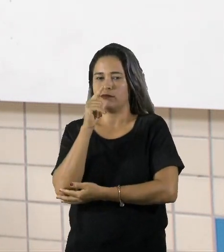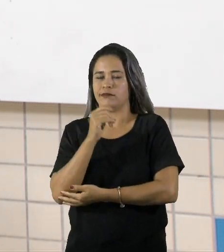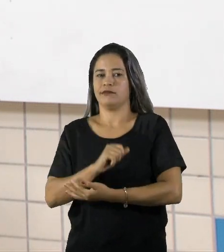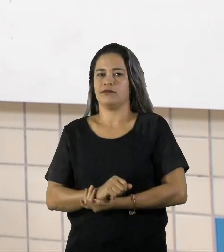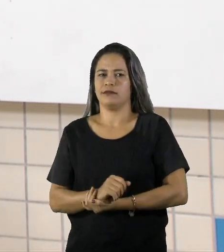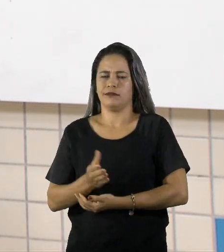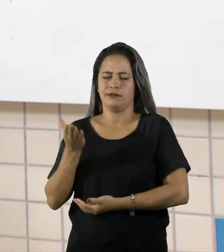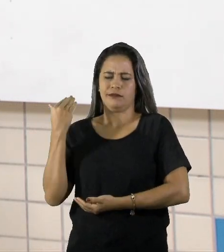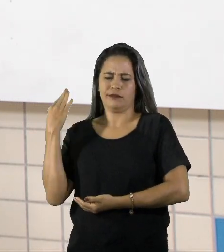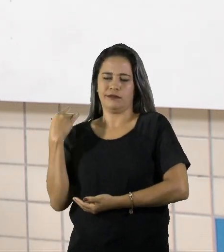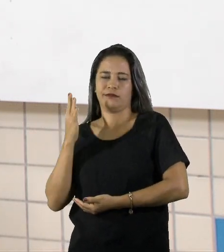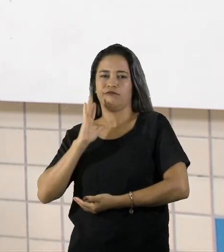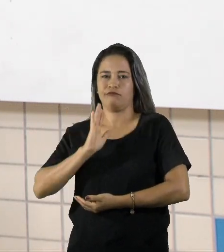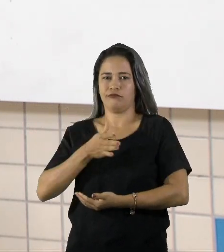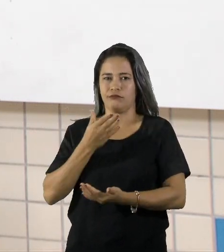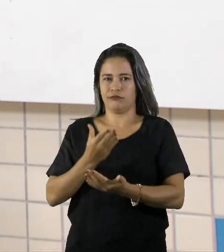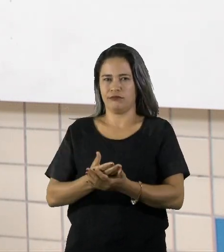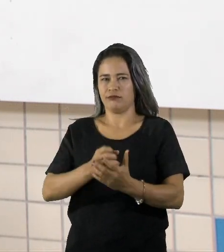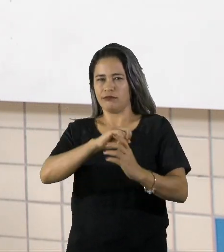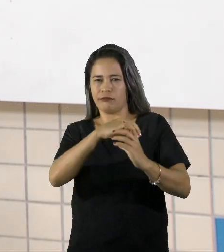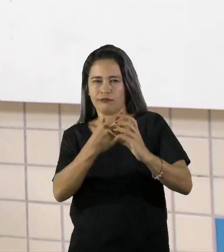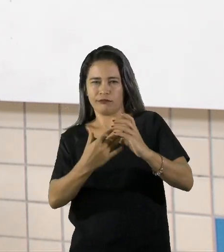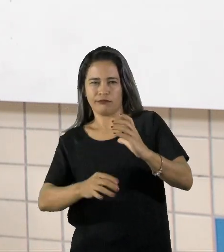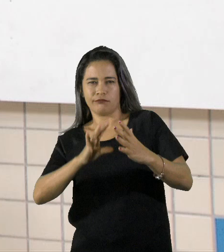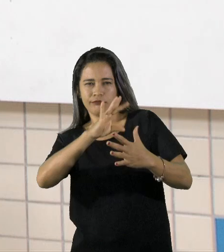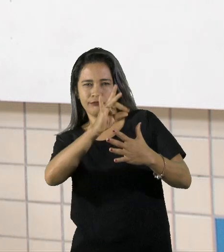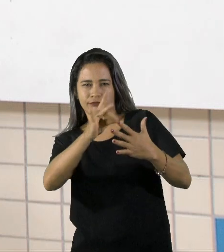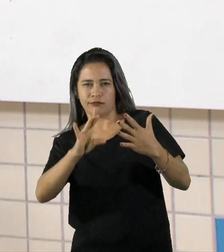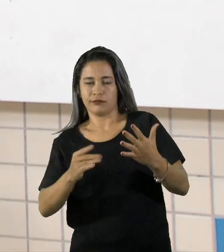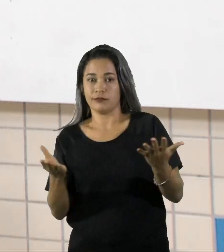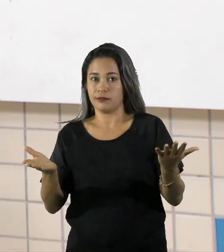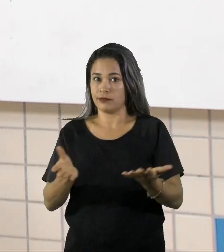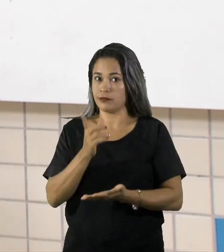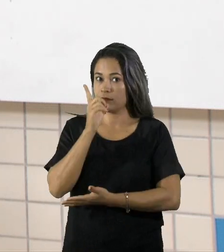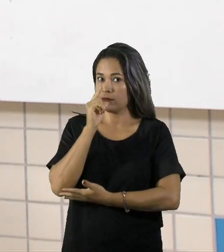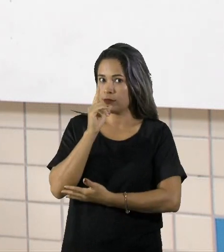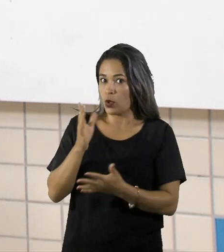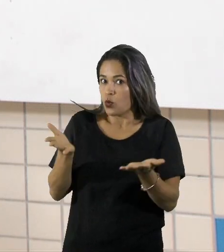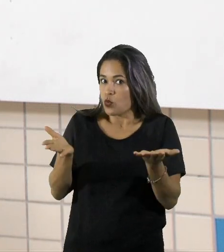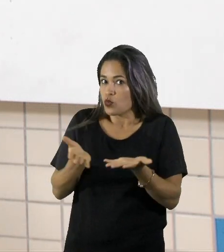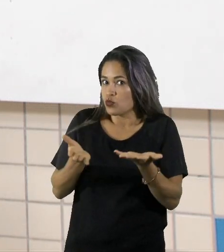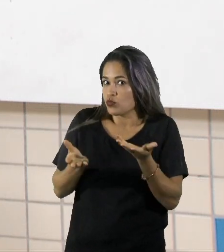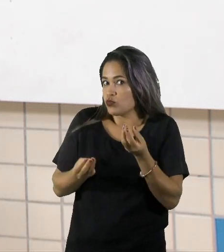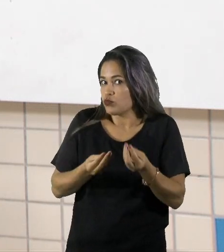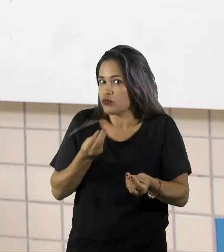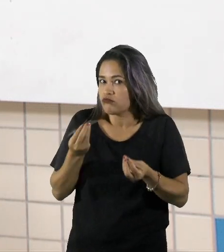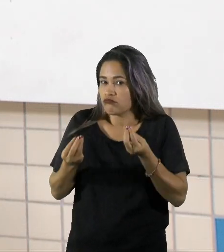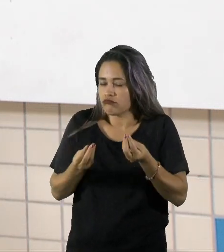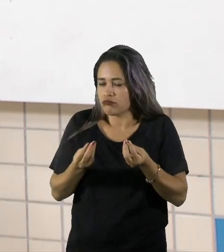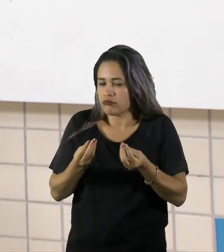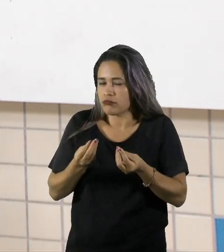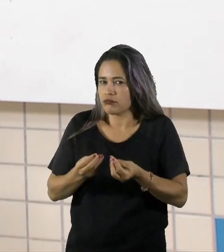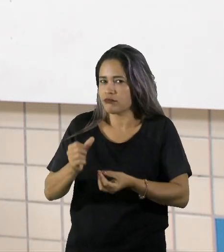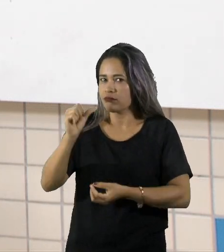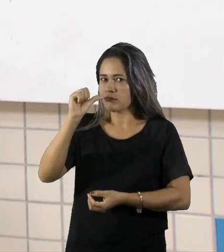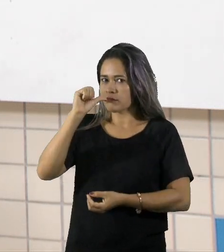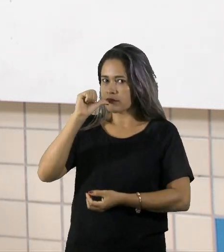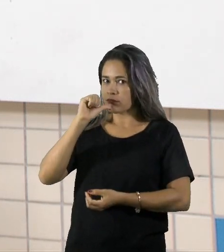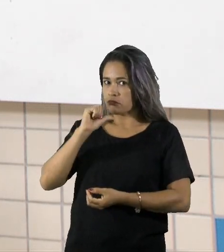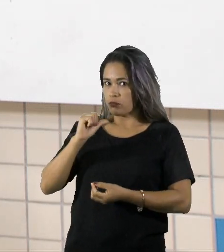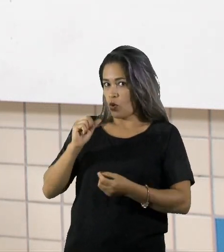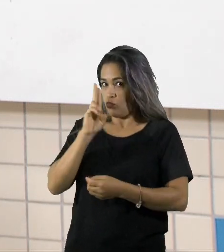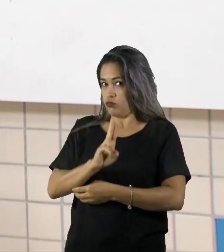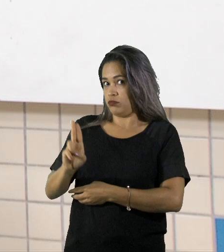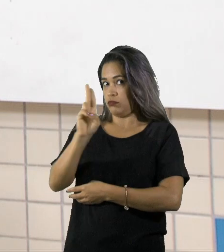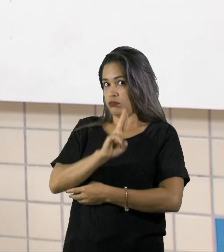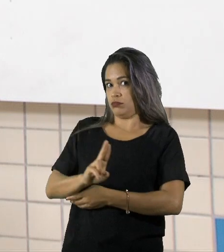várias características da água e hoje, então, nós vamos falar sobre como nós podemos consumir esta água que existe no nosso